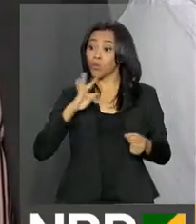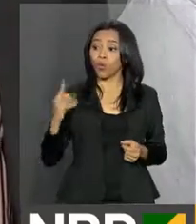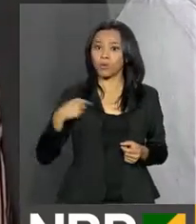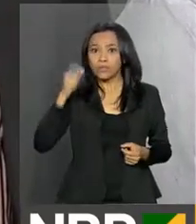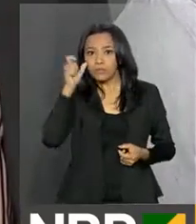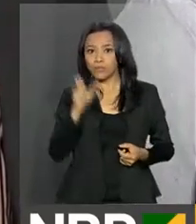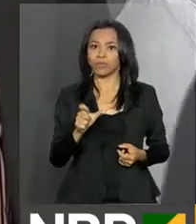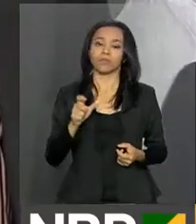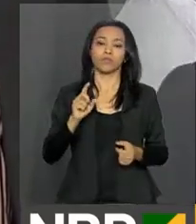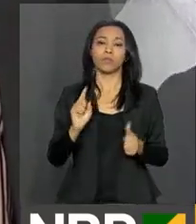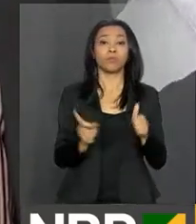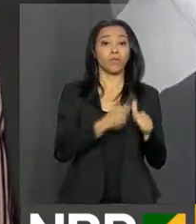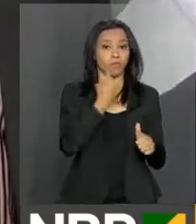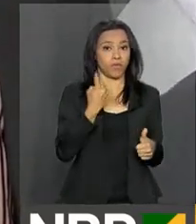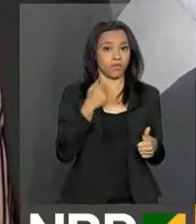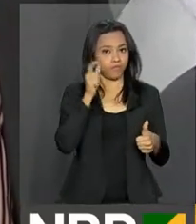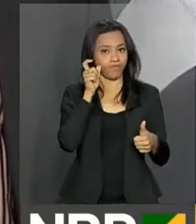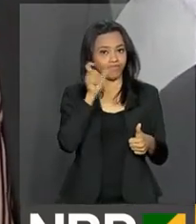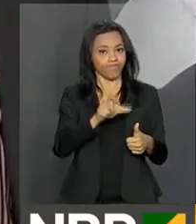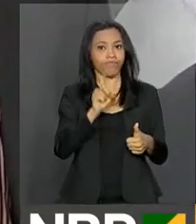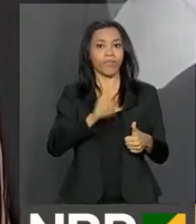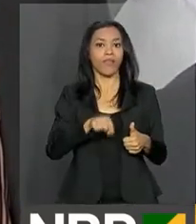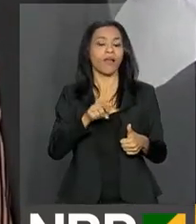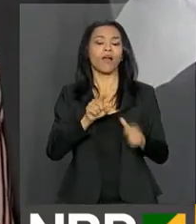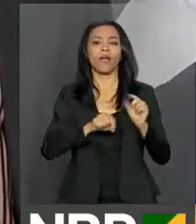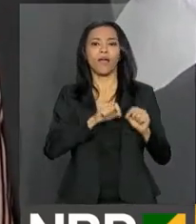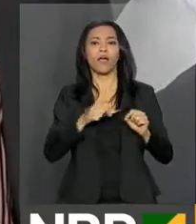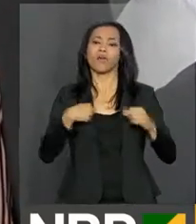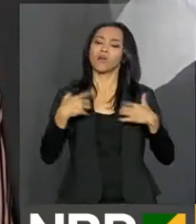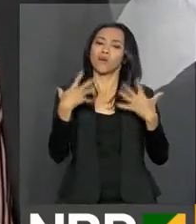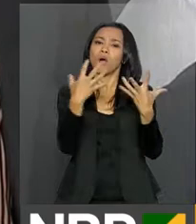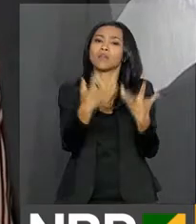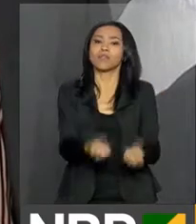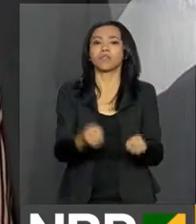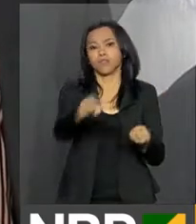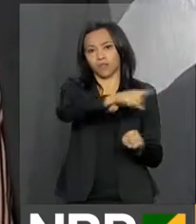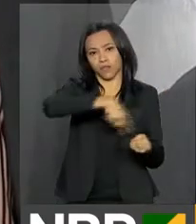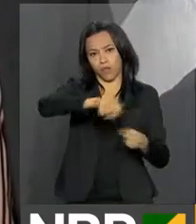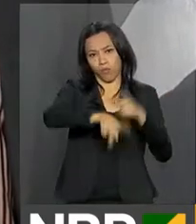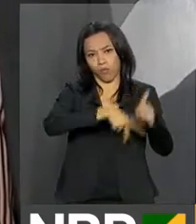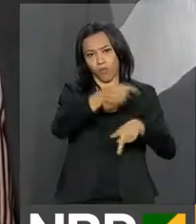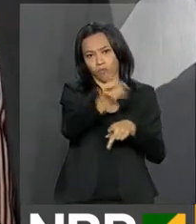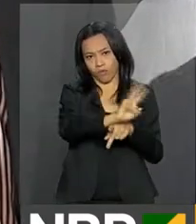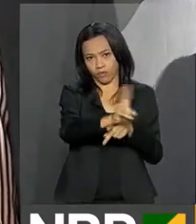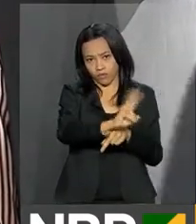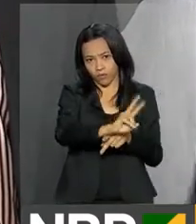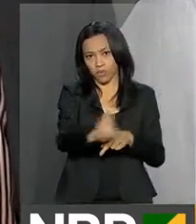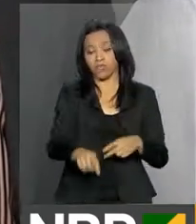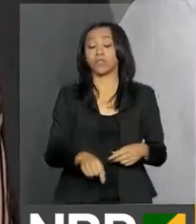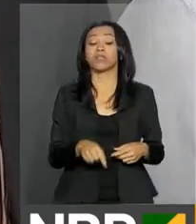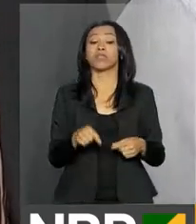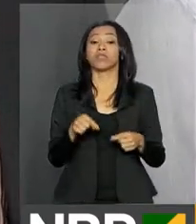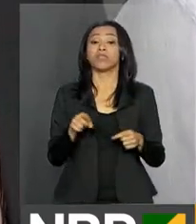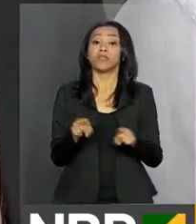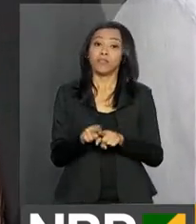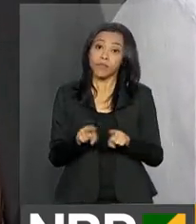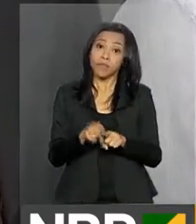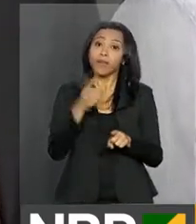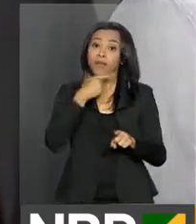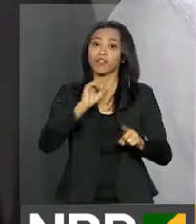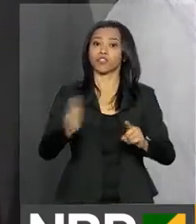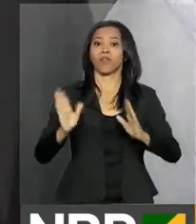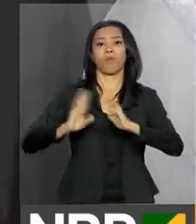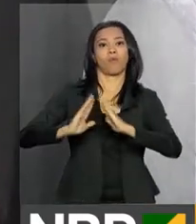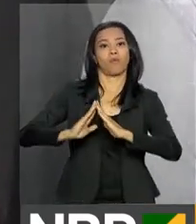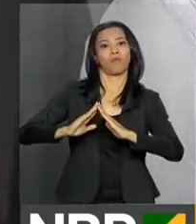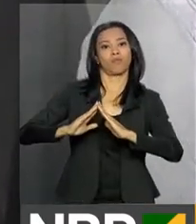dois assuntos. Um primeiro, a acolhida aos venezuelanos, que aqui se acham, e naturalmente o prestigiamento daqueles que aqui residem. Nós não